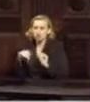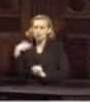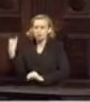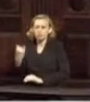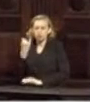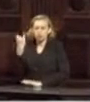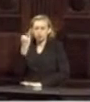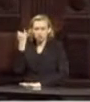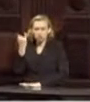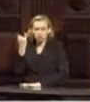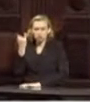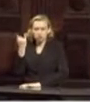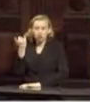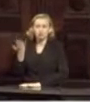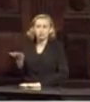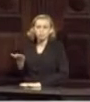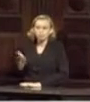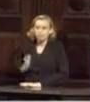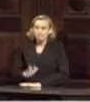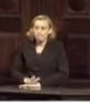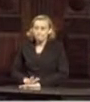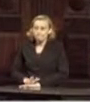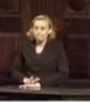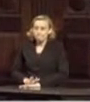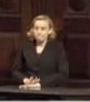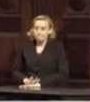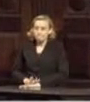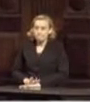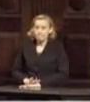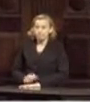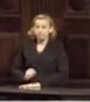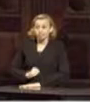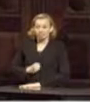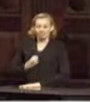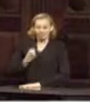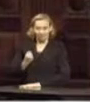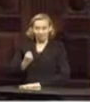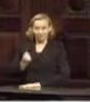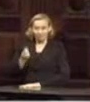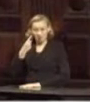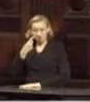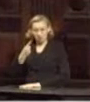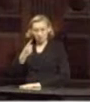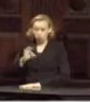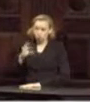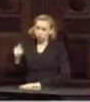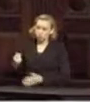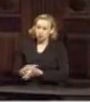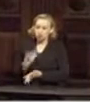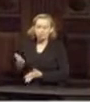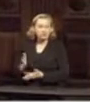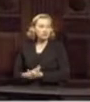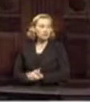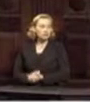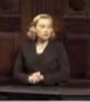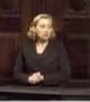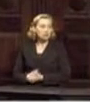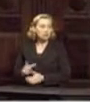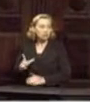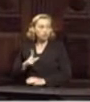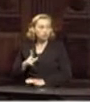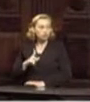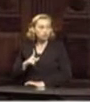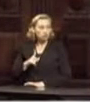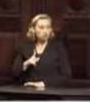importante que realmente me deu uma motivação de ver instituições funcionando. Senhora presidente, eu estive